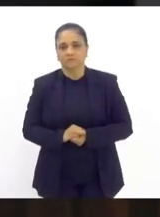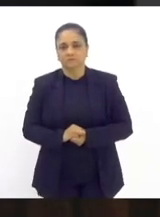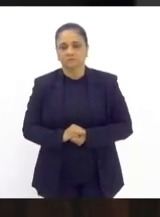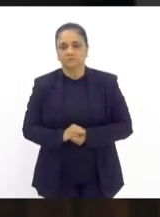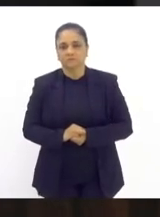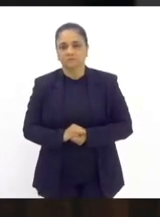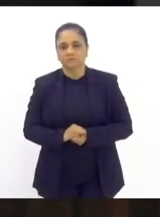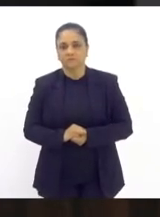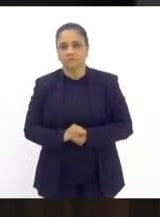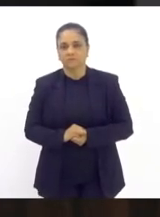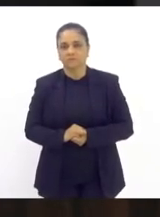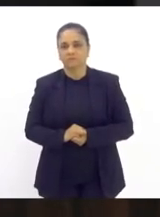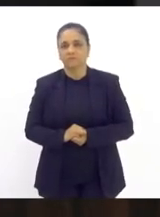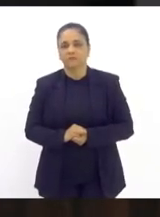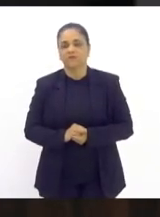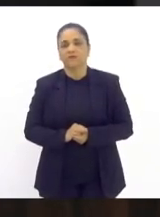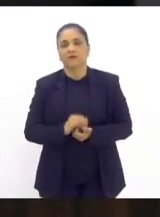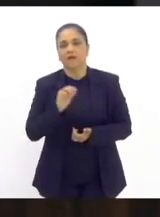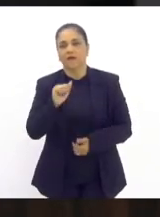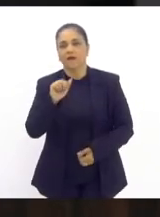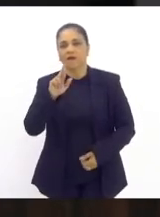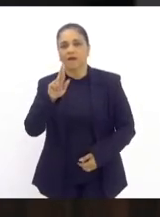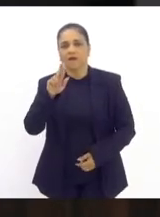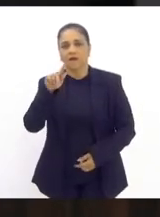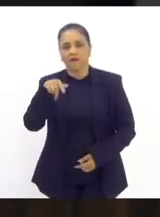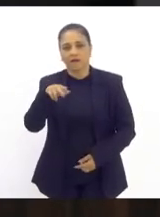vai a arquivo